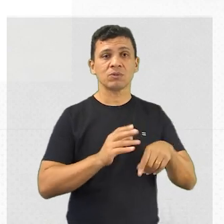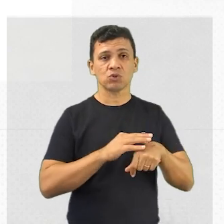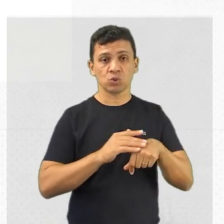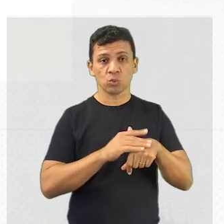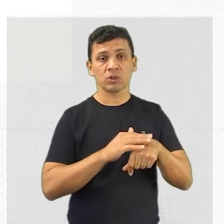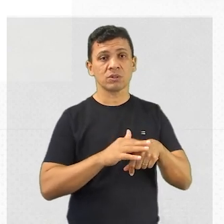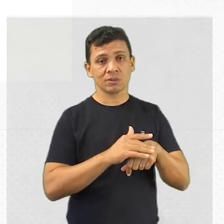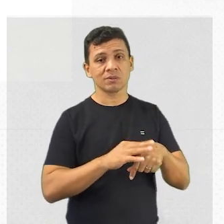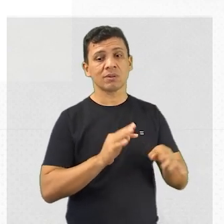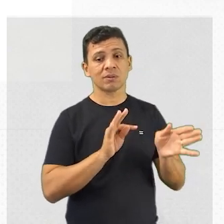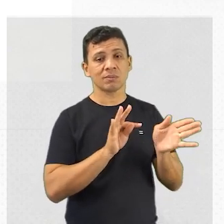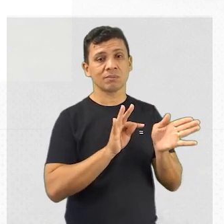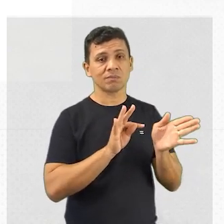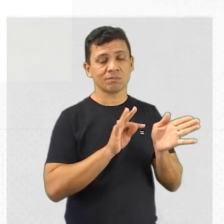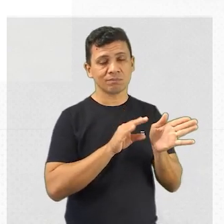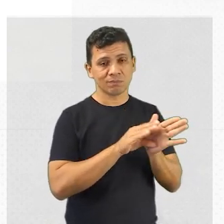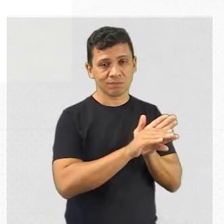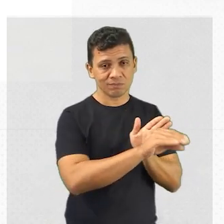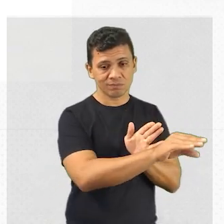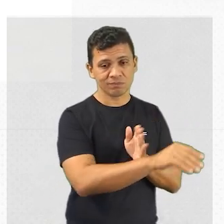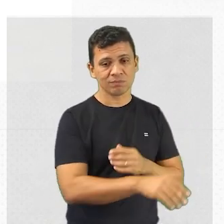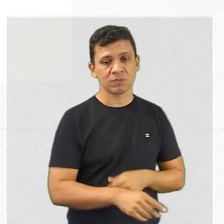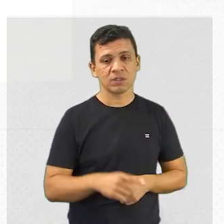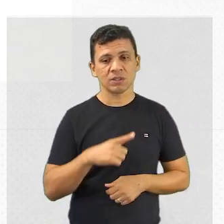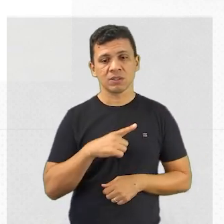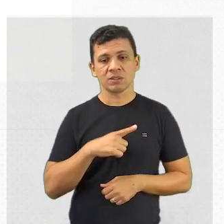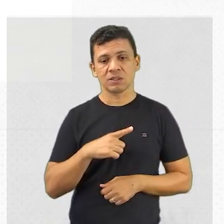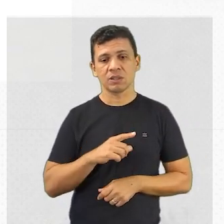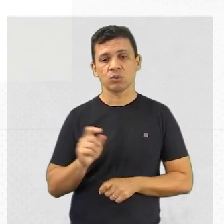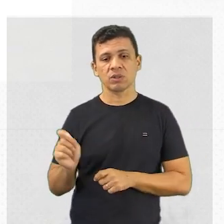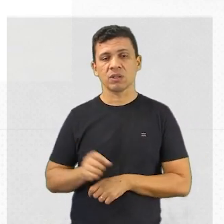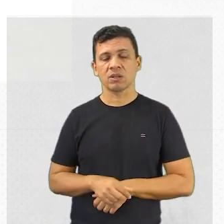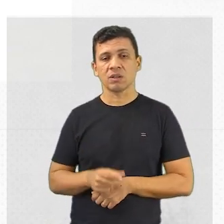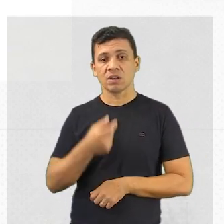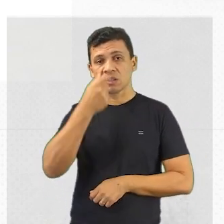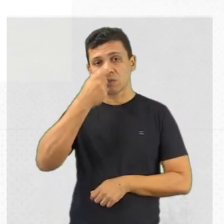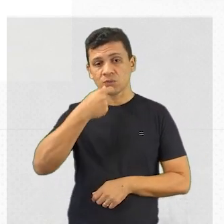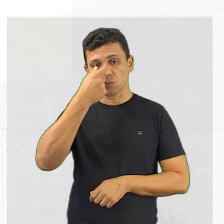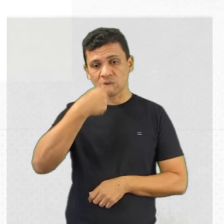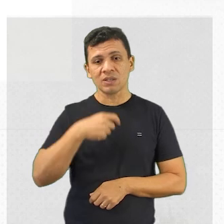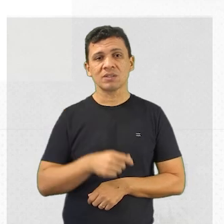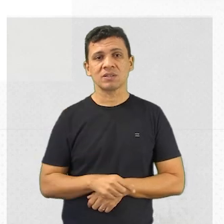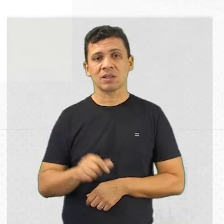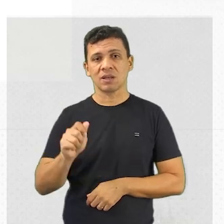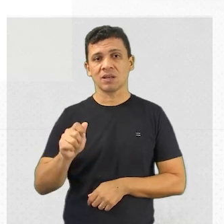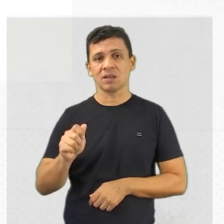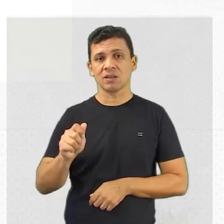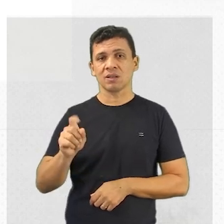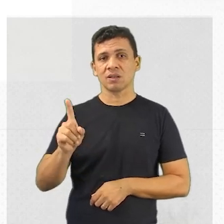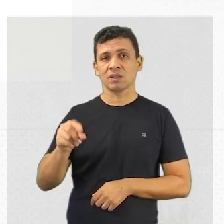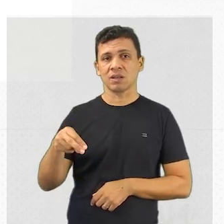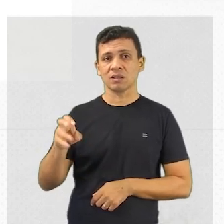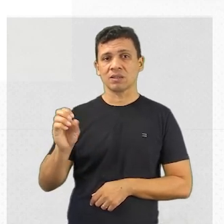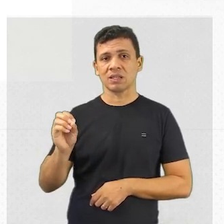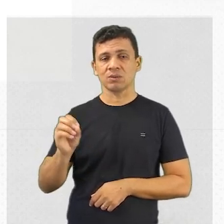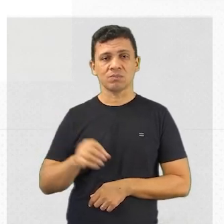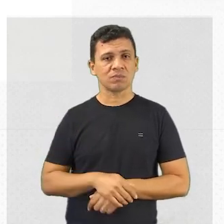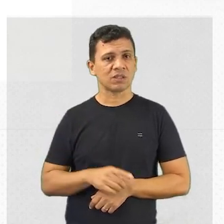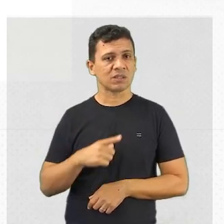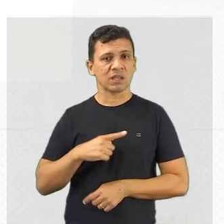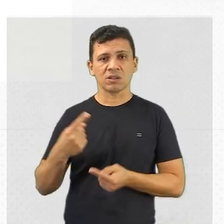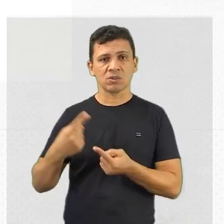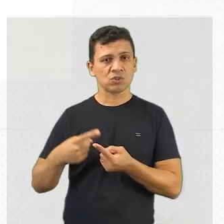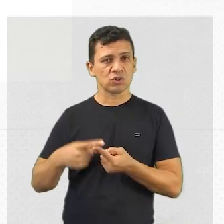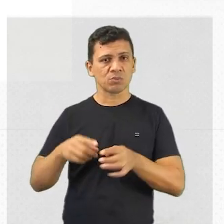doenças bacterianas, né? A gente tem o adenovírus, vírus da influenza, né? Então, a gente tem diferentes formatos,